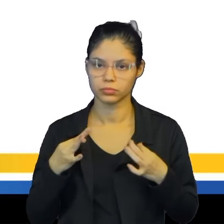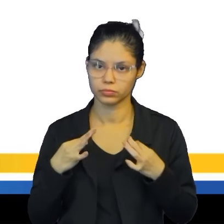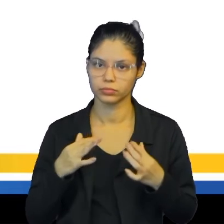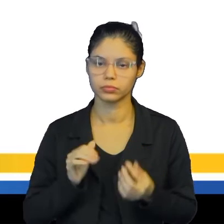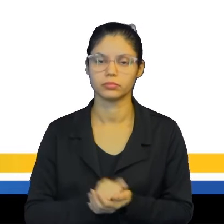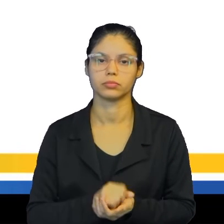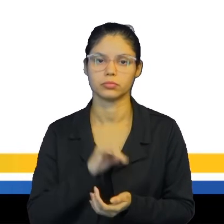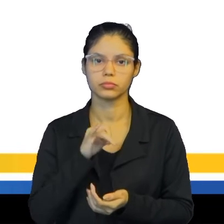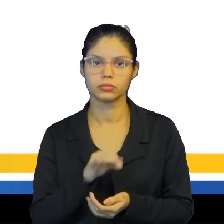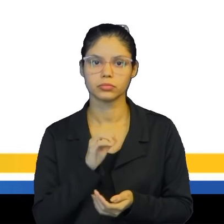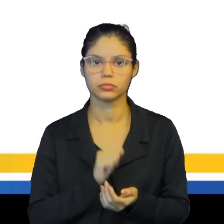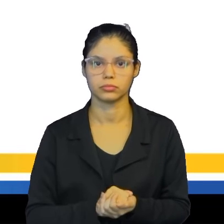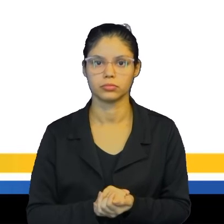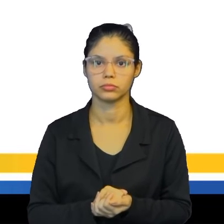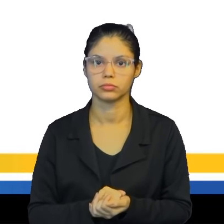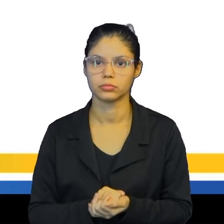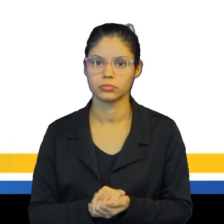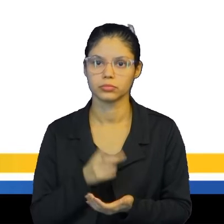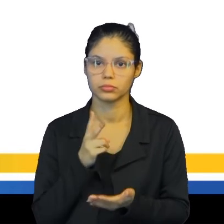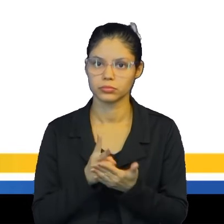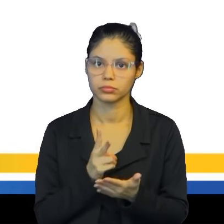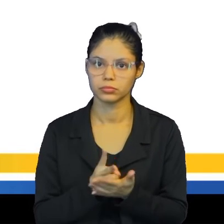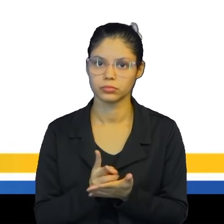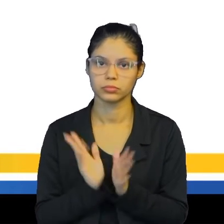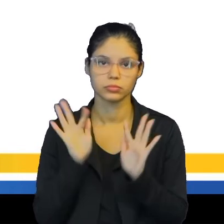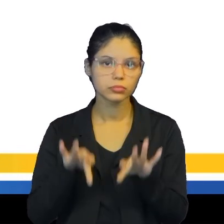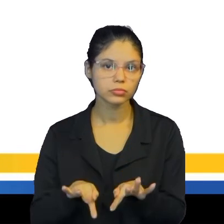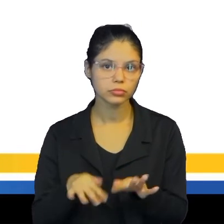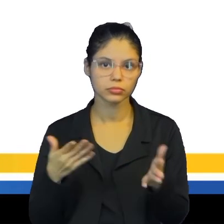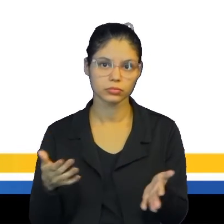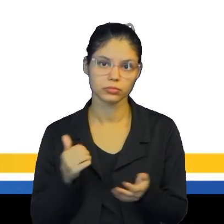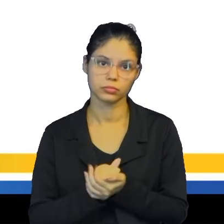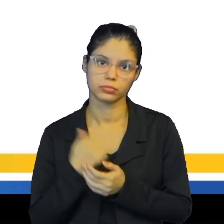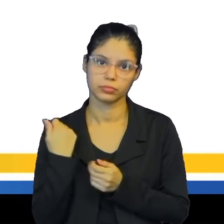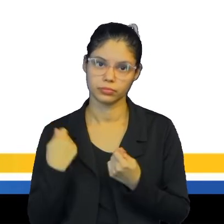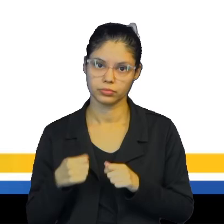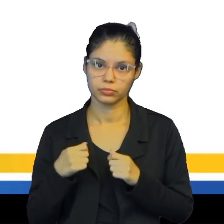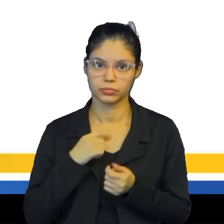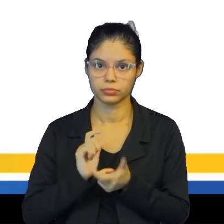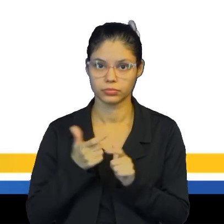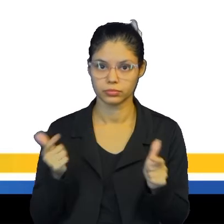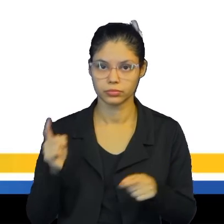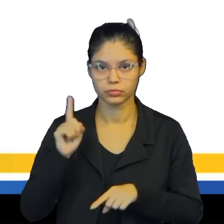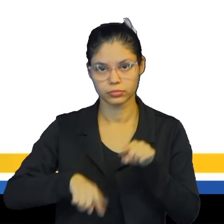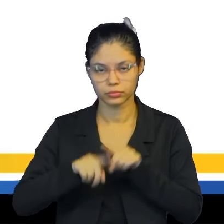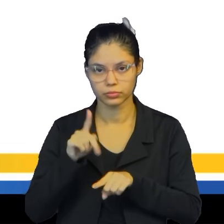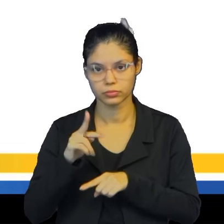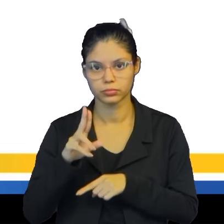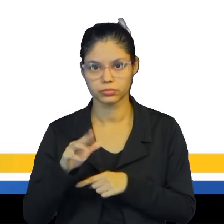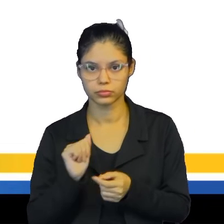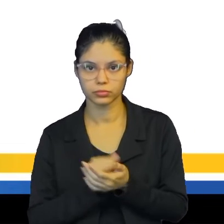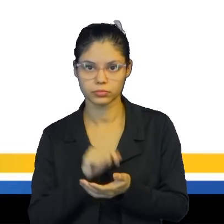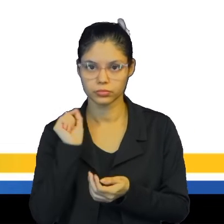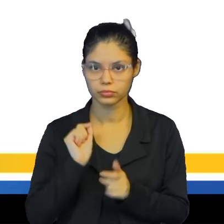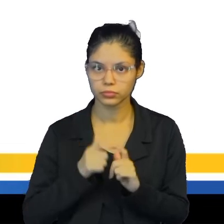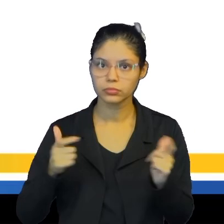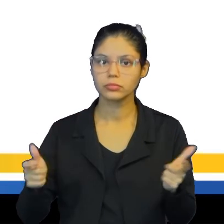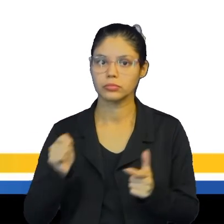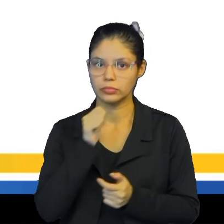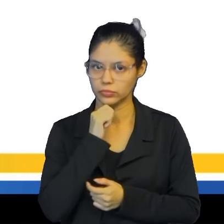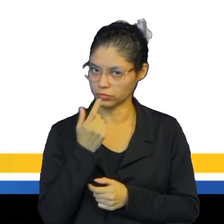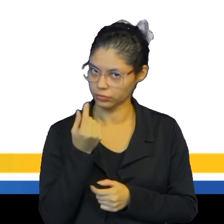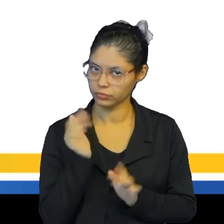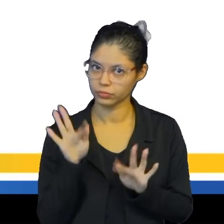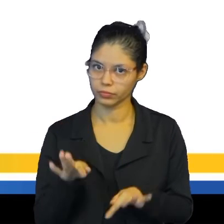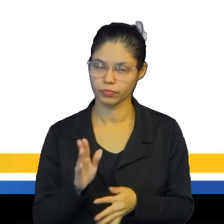modelos. Se a peça piloto é montada no mesmo tecido que a peça final, existe um consumo maior de matéria-prima, o que pode aumentar o